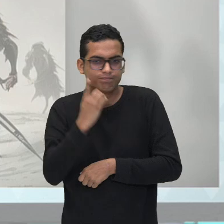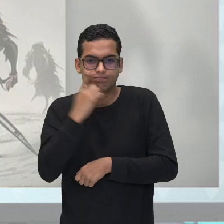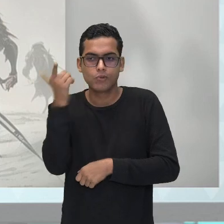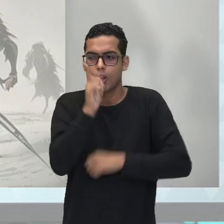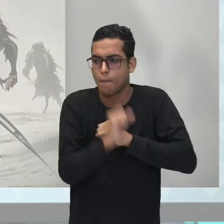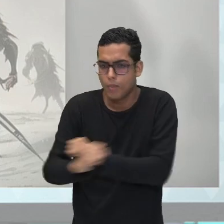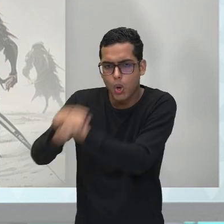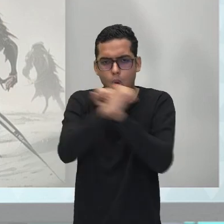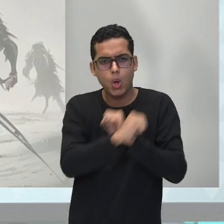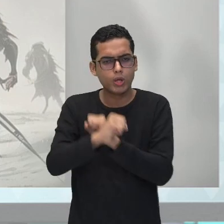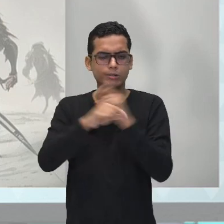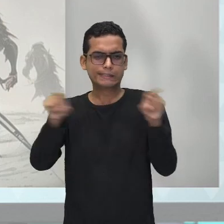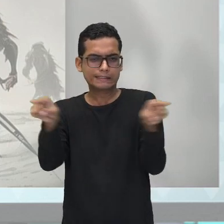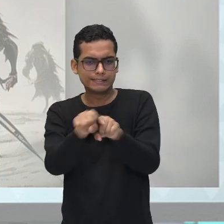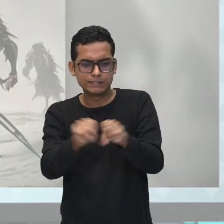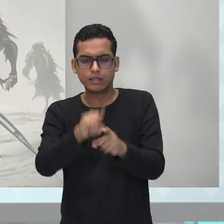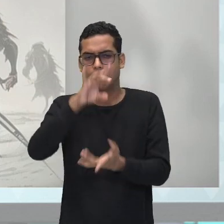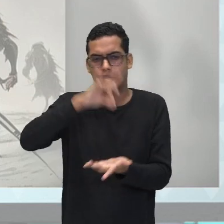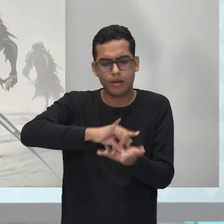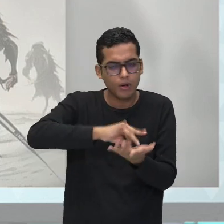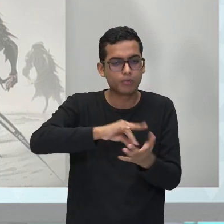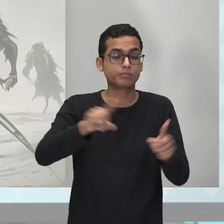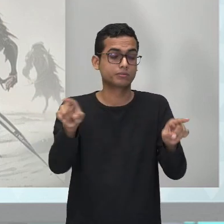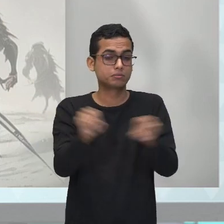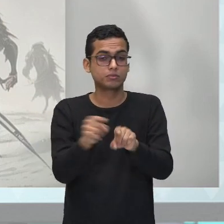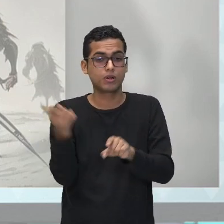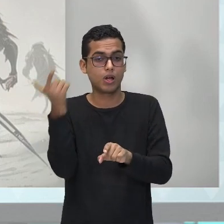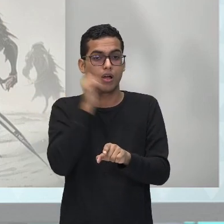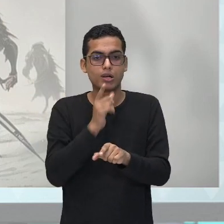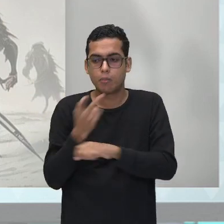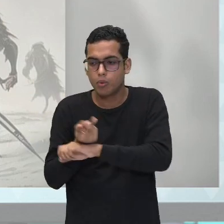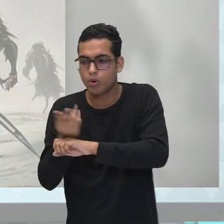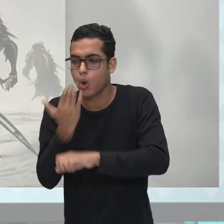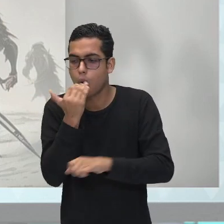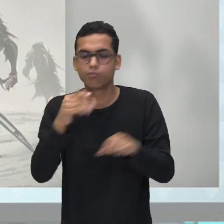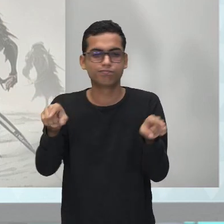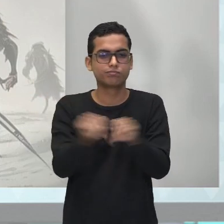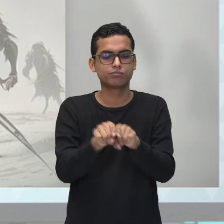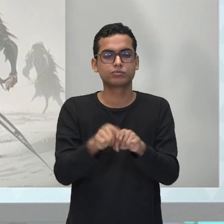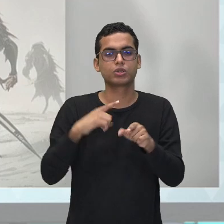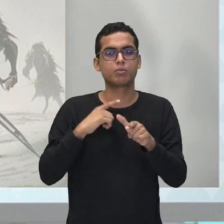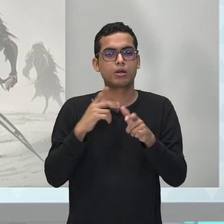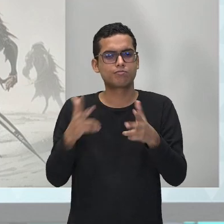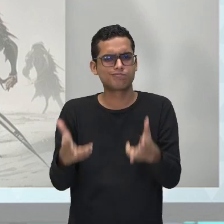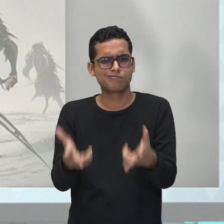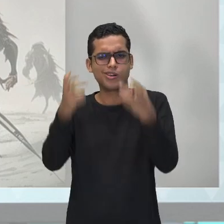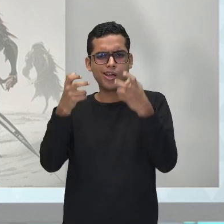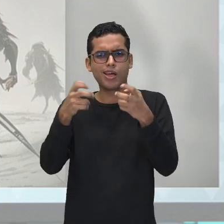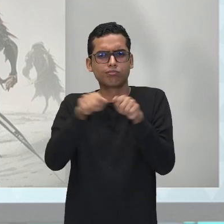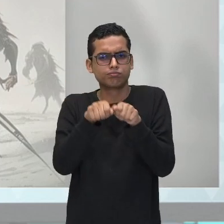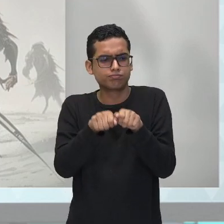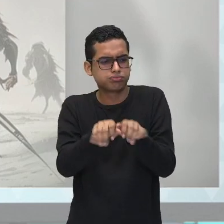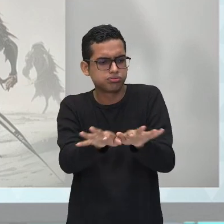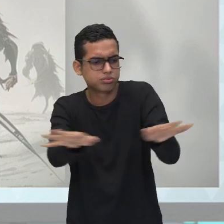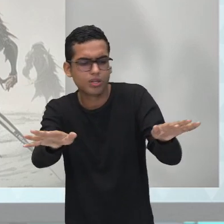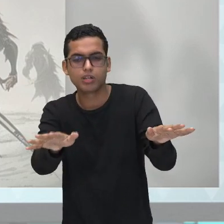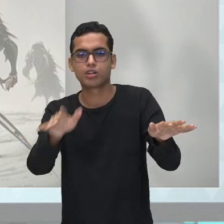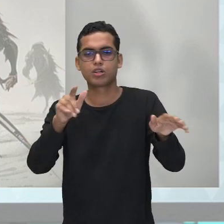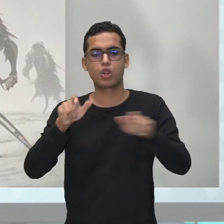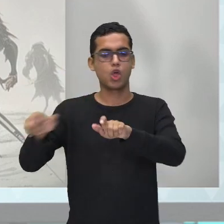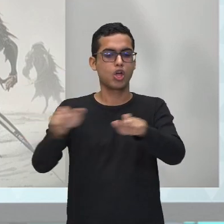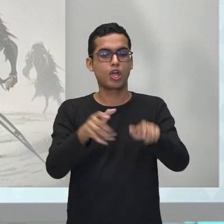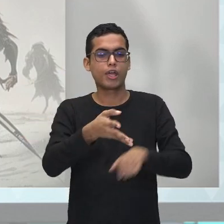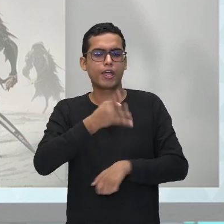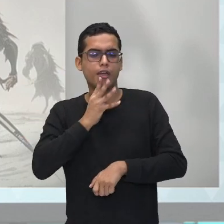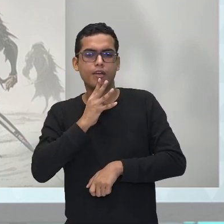animais e de outras pessoas, e também para explorar novos territórios. Então, para que isso acontecesse, obviamente,